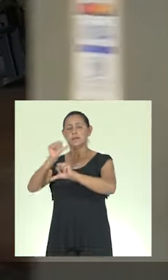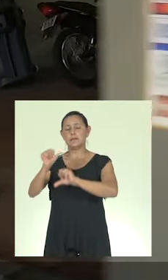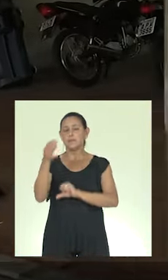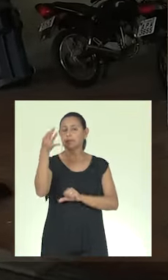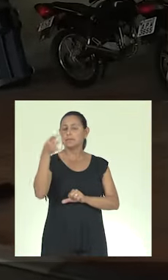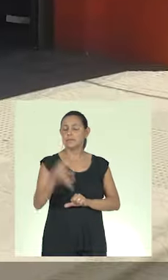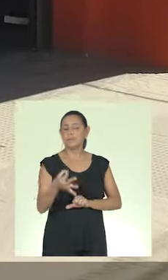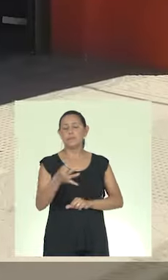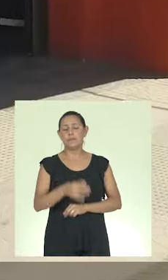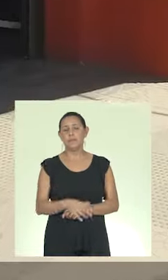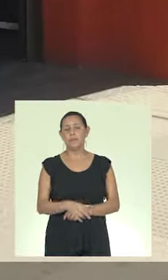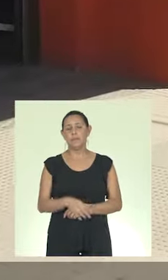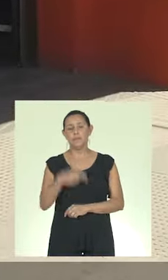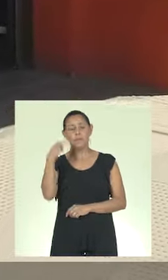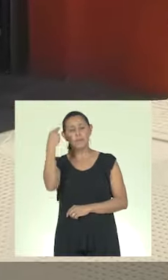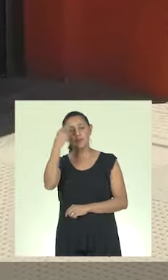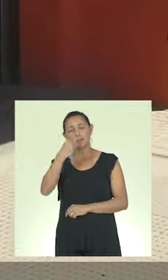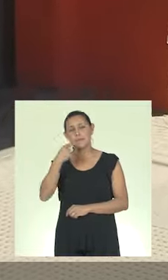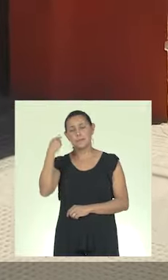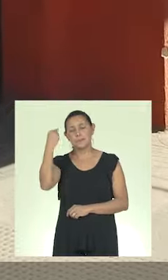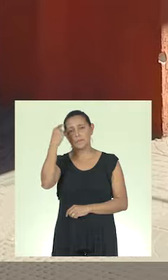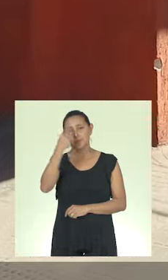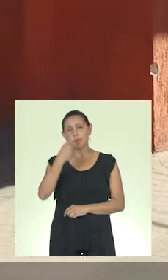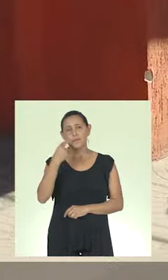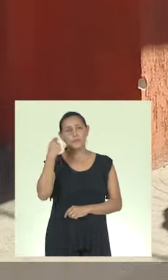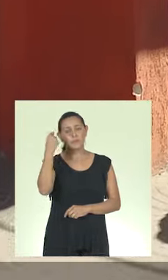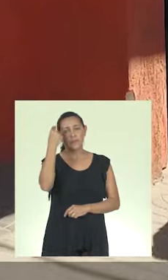valer. Ulisses Maia,